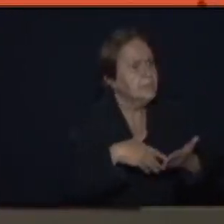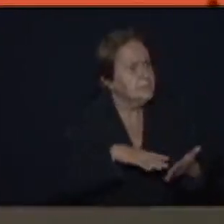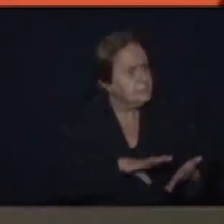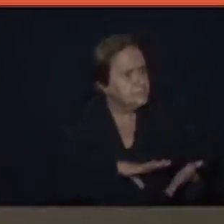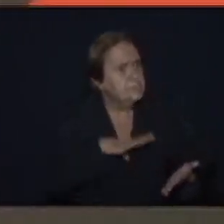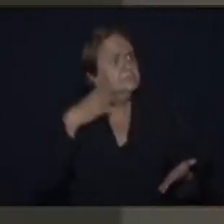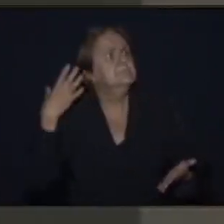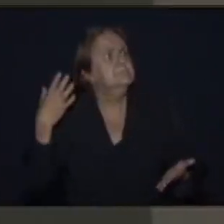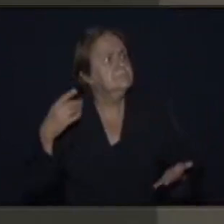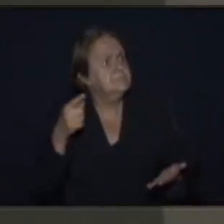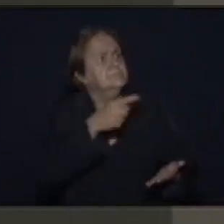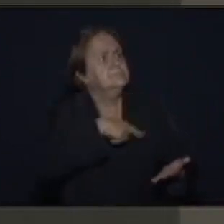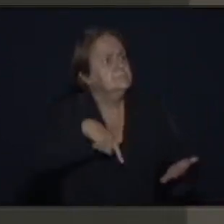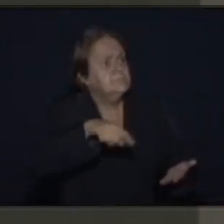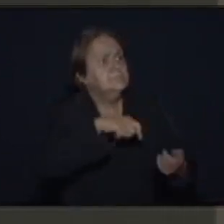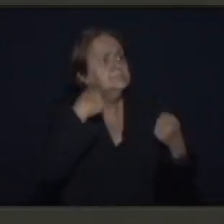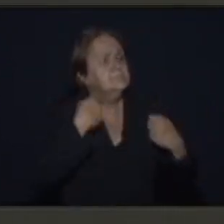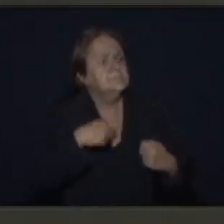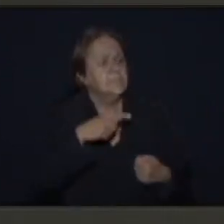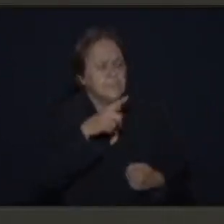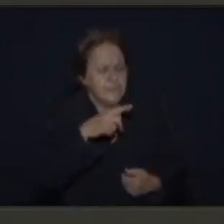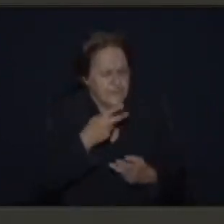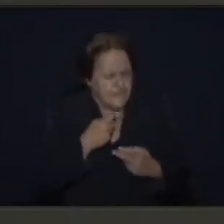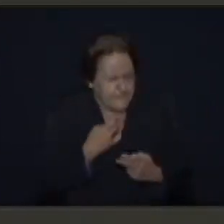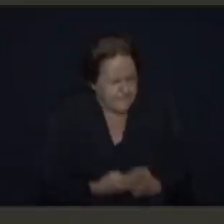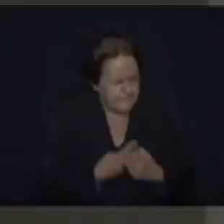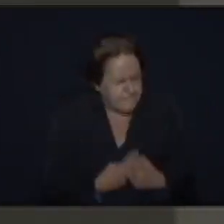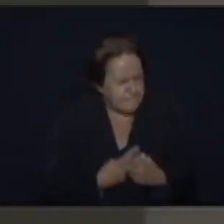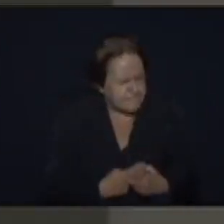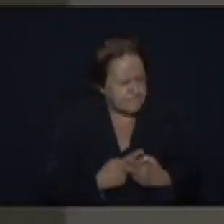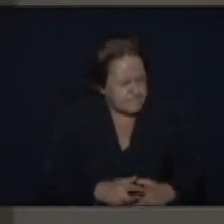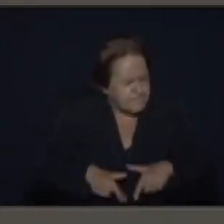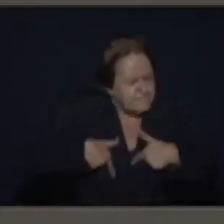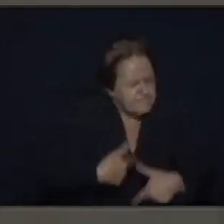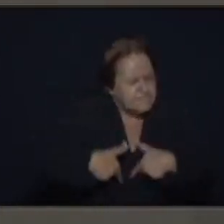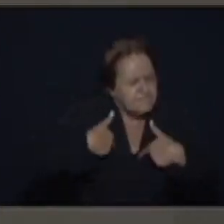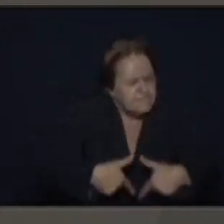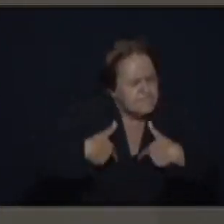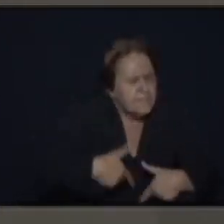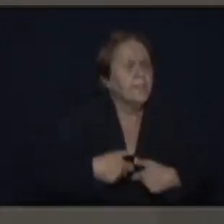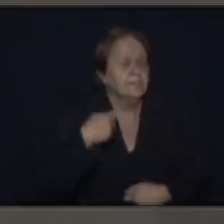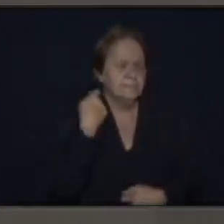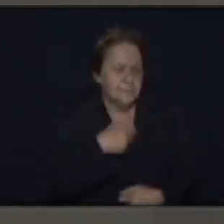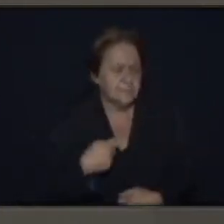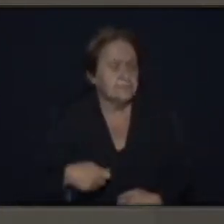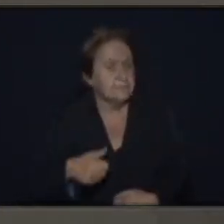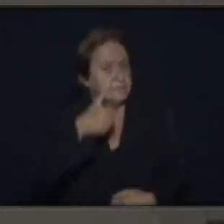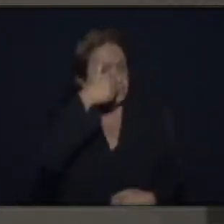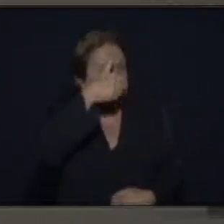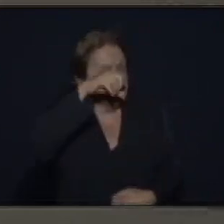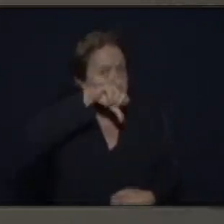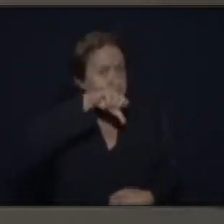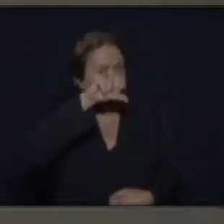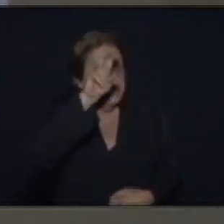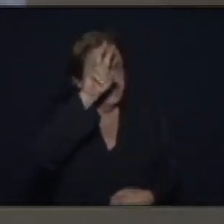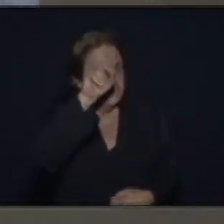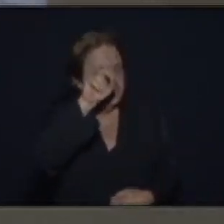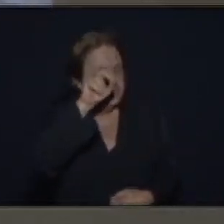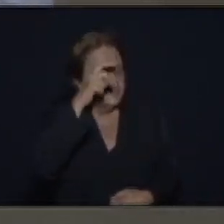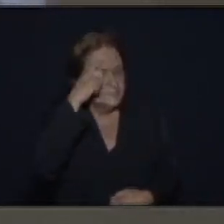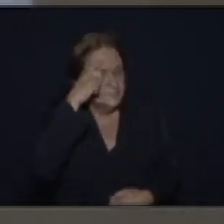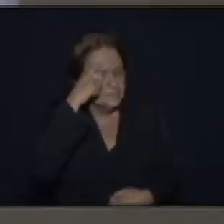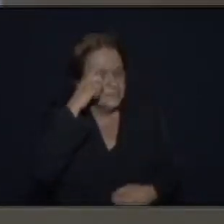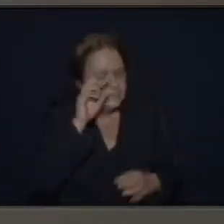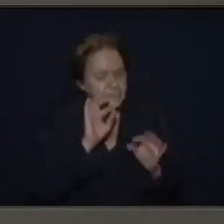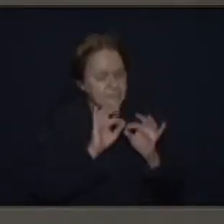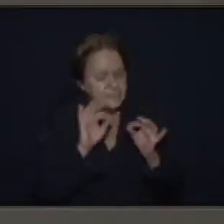sabe muita coragem e precisa muito a perseverança e precisa muita luta e assim em 1950 começa o primeiro